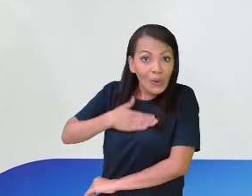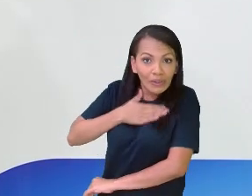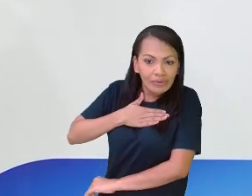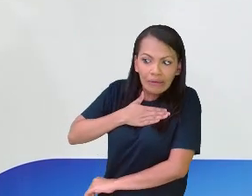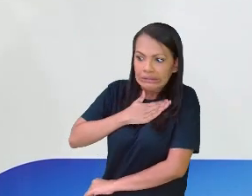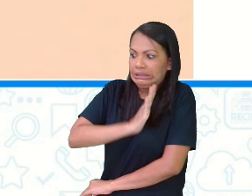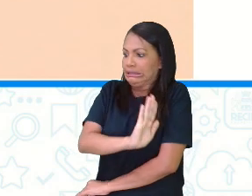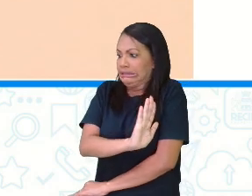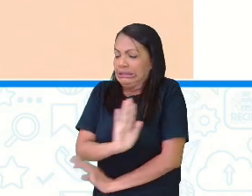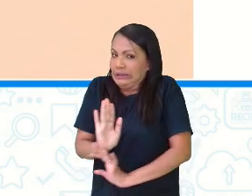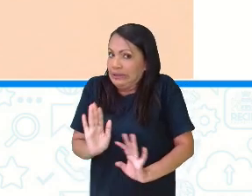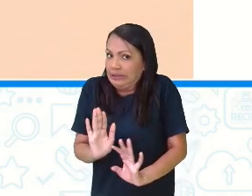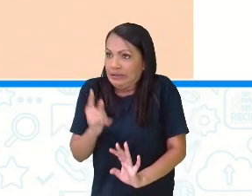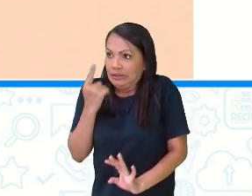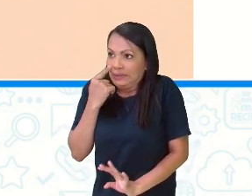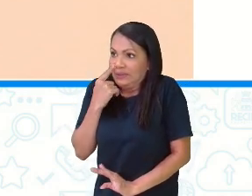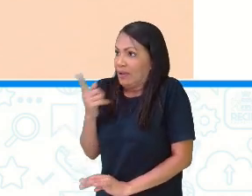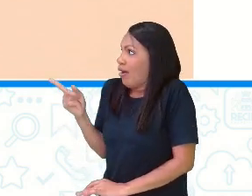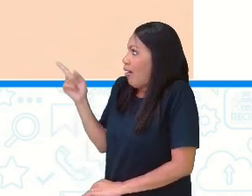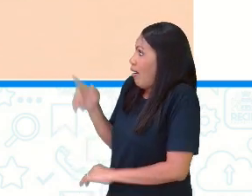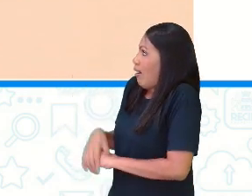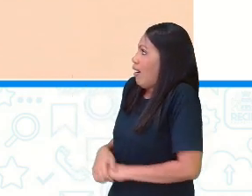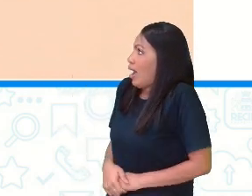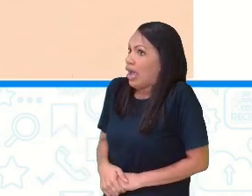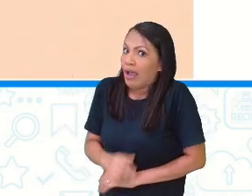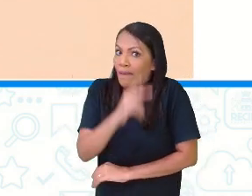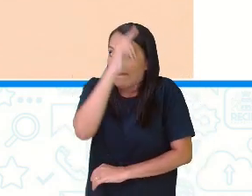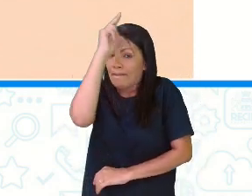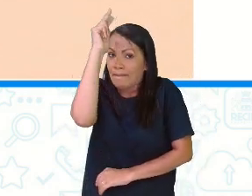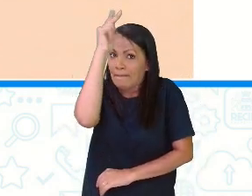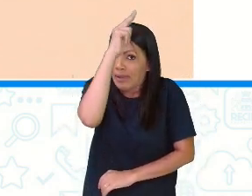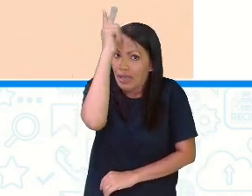gostam deste bichinho aí?